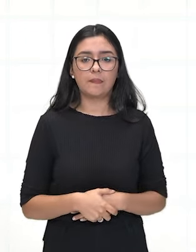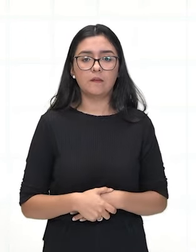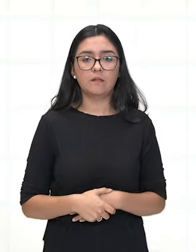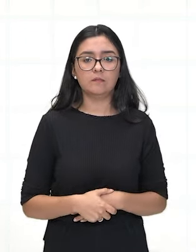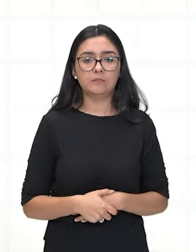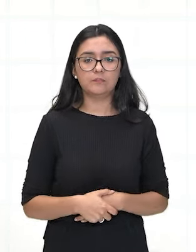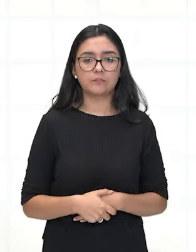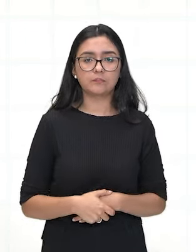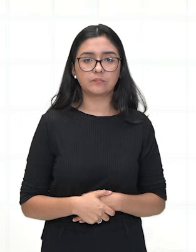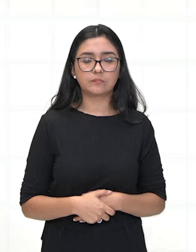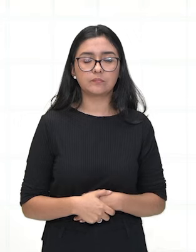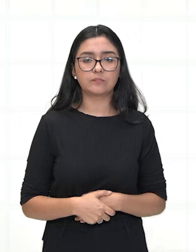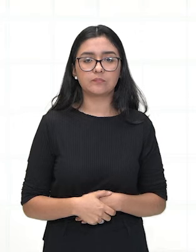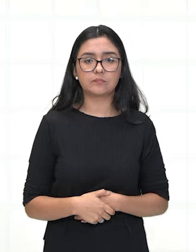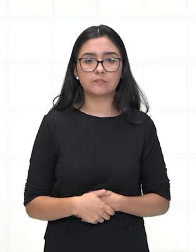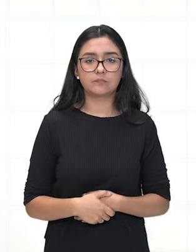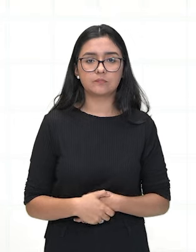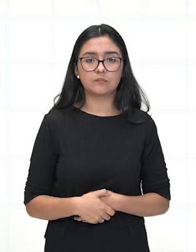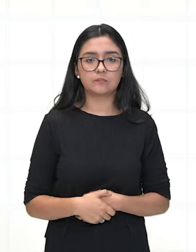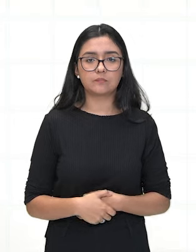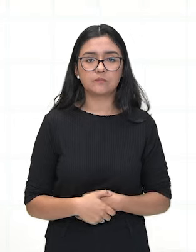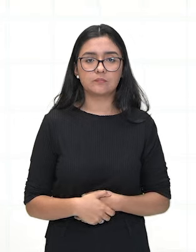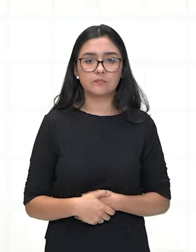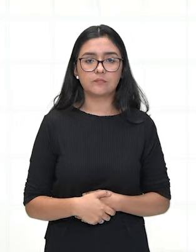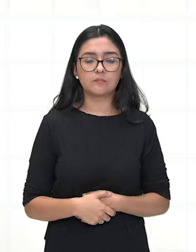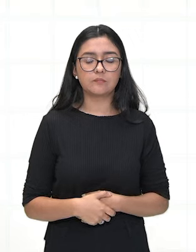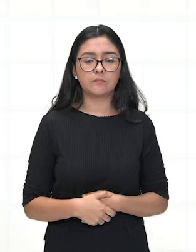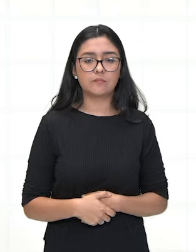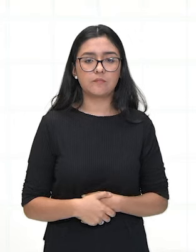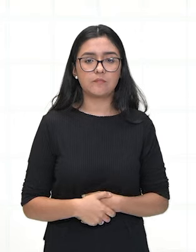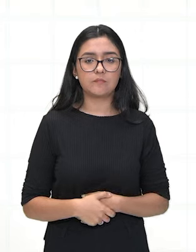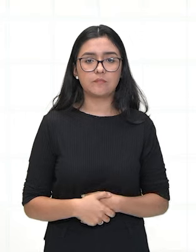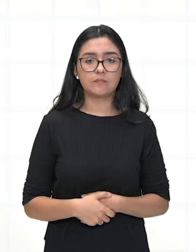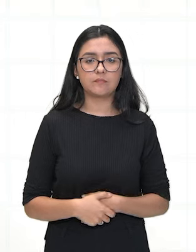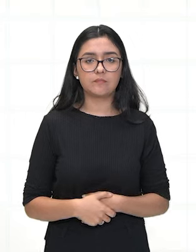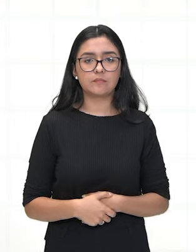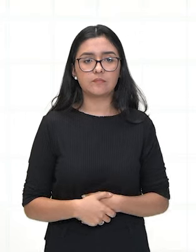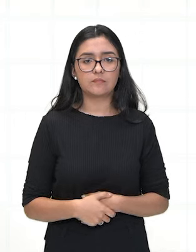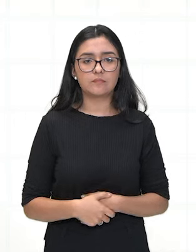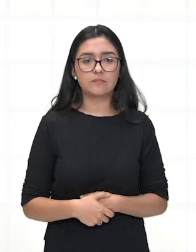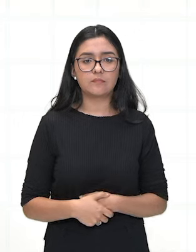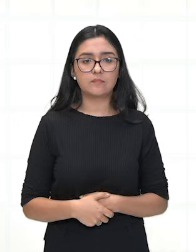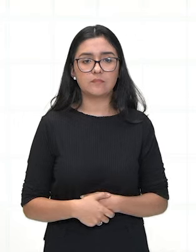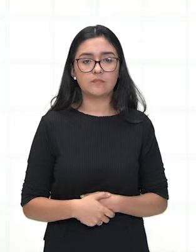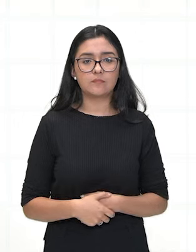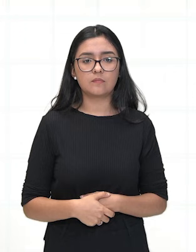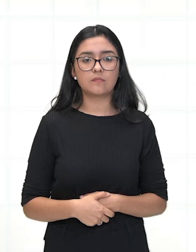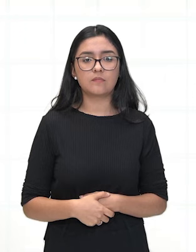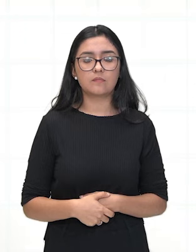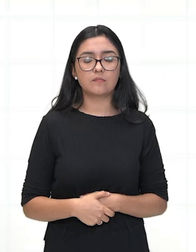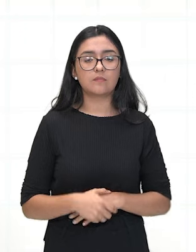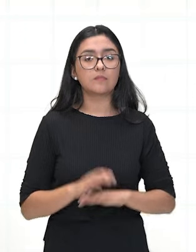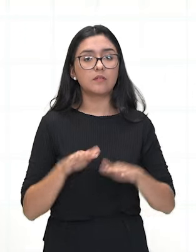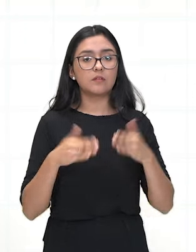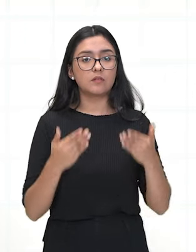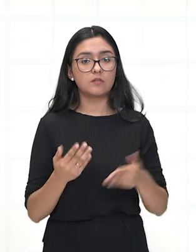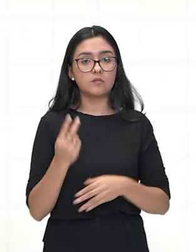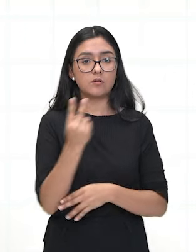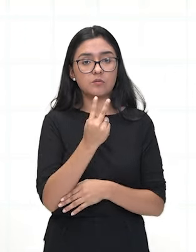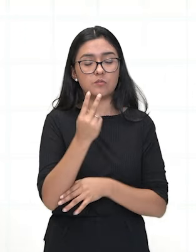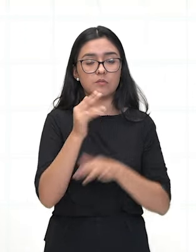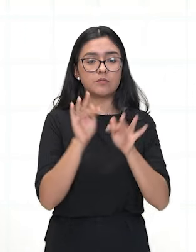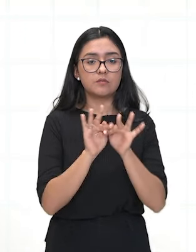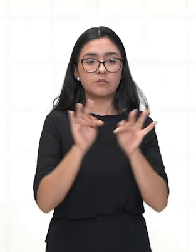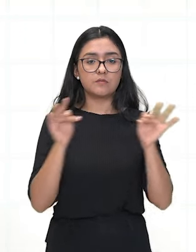correndo Run eles estavam correndo então nestas duas frases aí nós